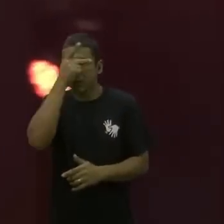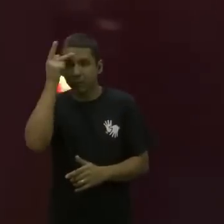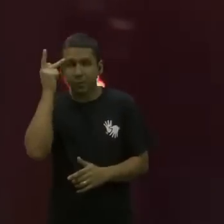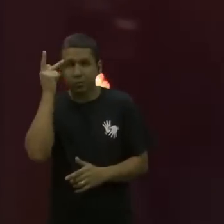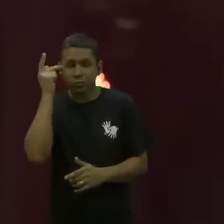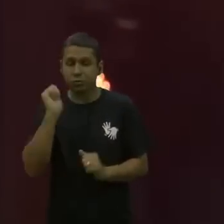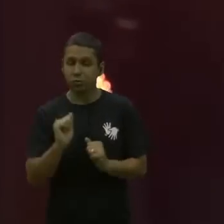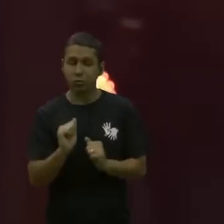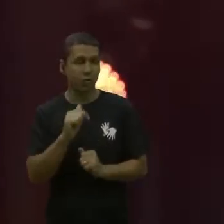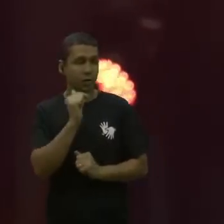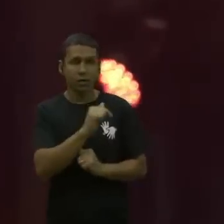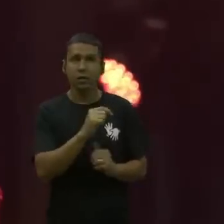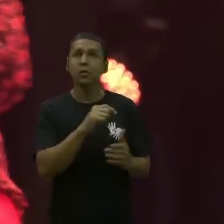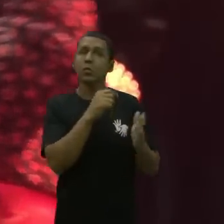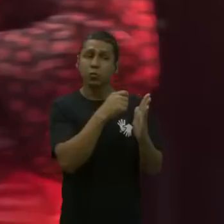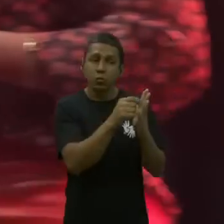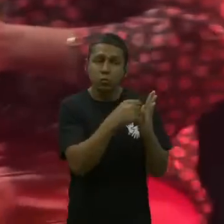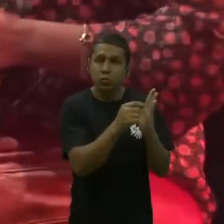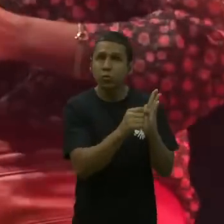coloca o nome dela na lista.